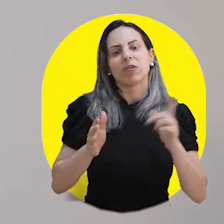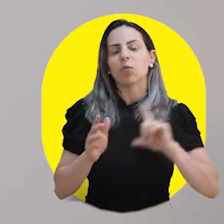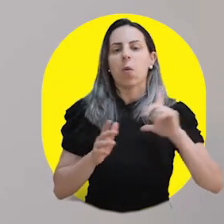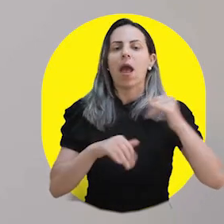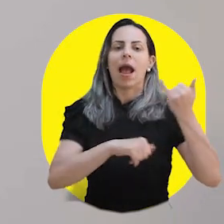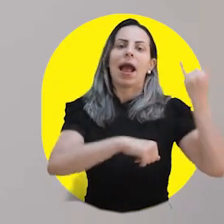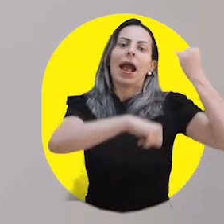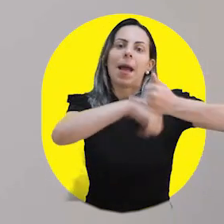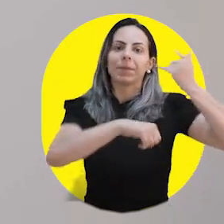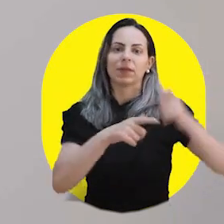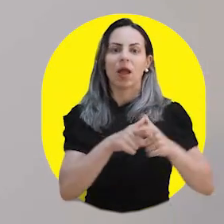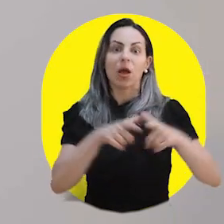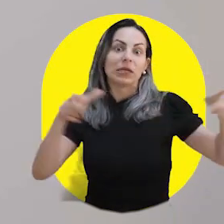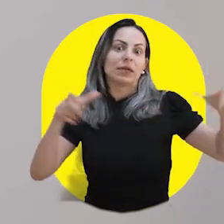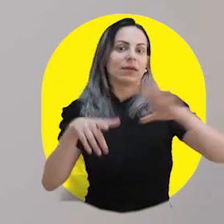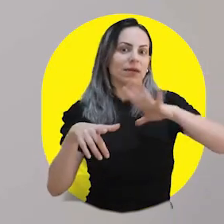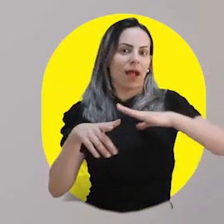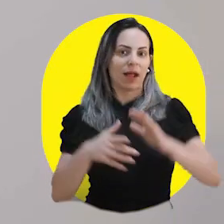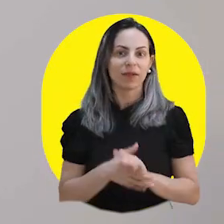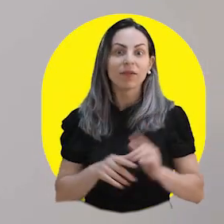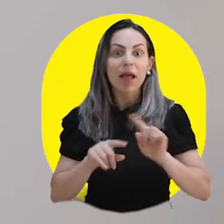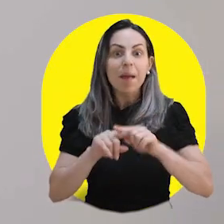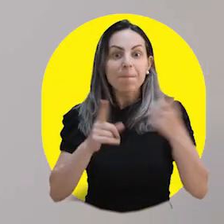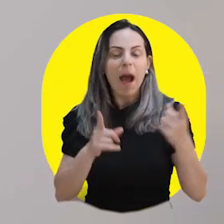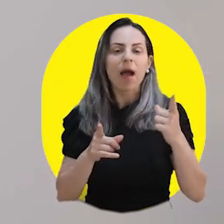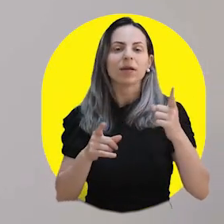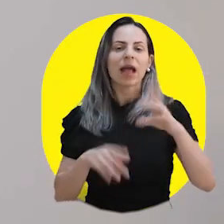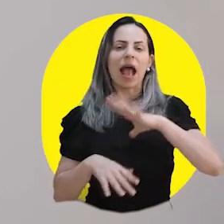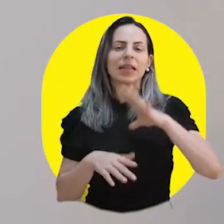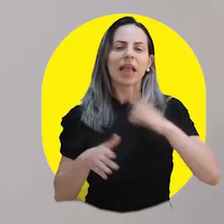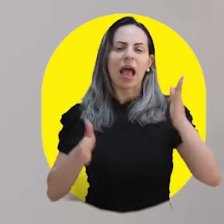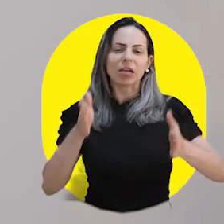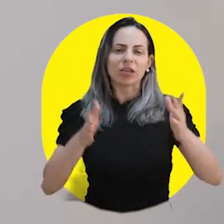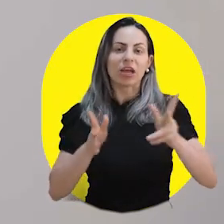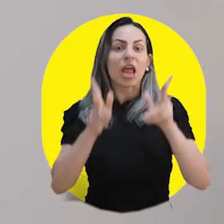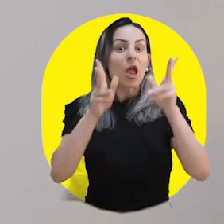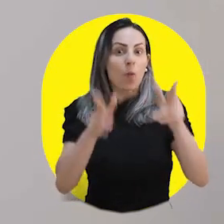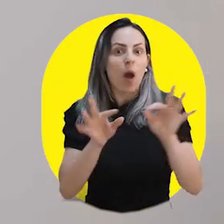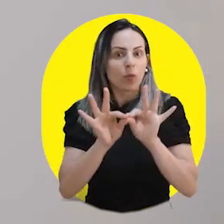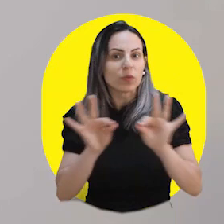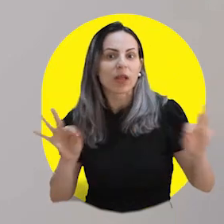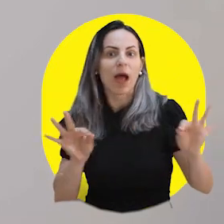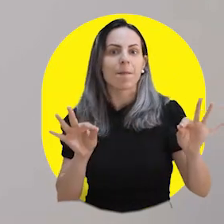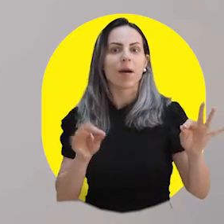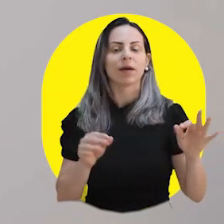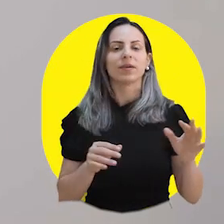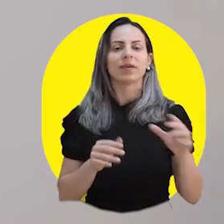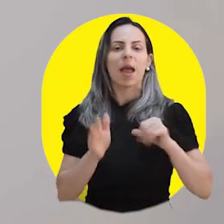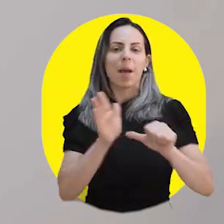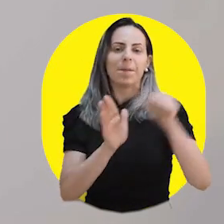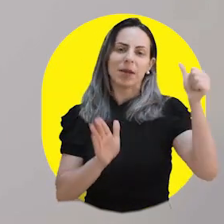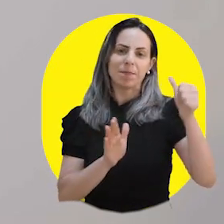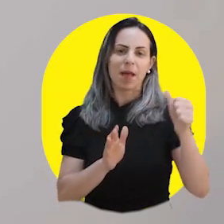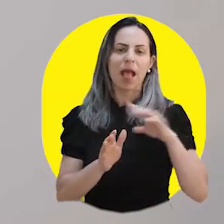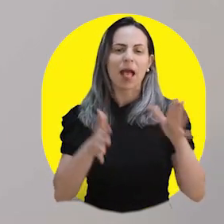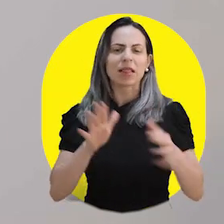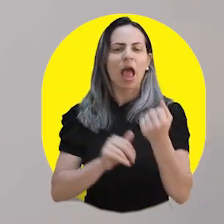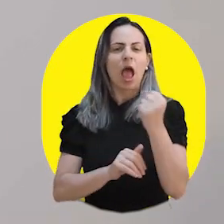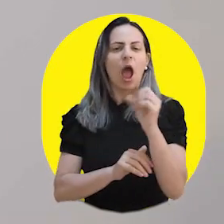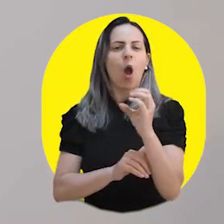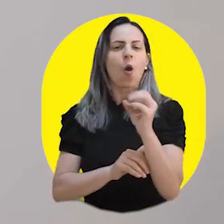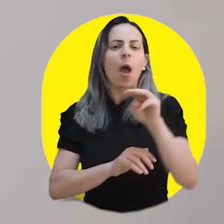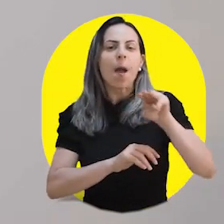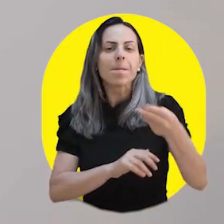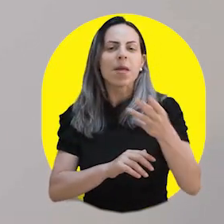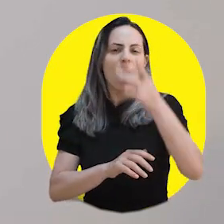ganhar da capital, não vamos ganhar das grandes cidades. Mas das cidades do nosso tamanho, somos a primeira, e das cidades acima de até 800